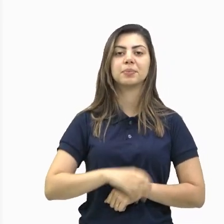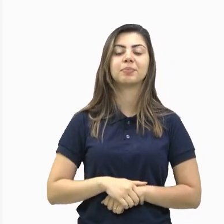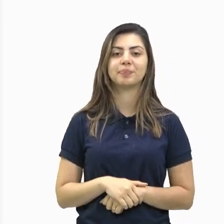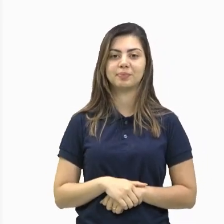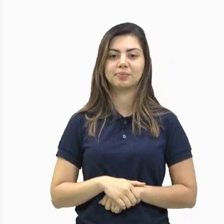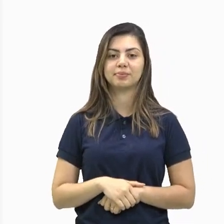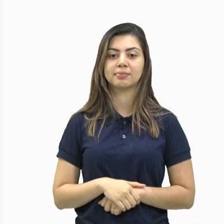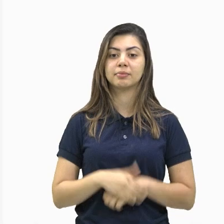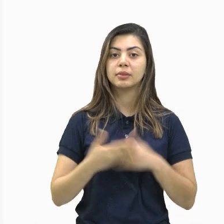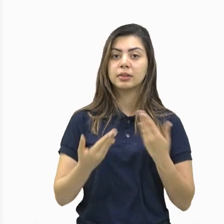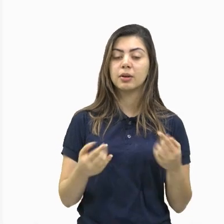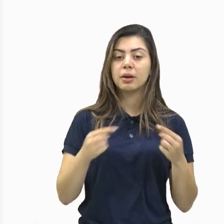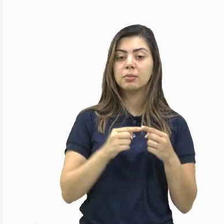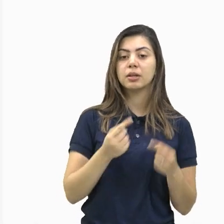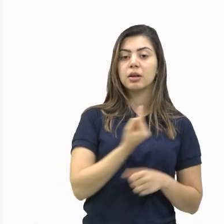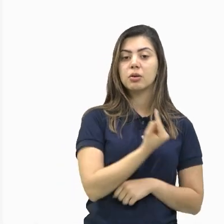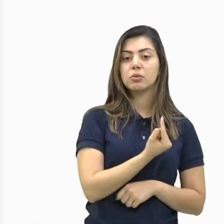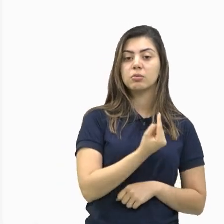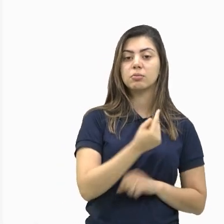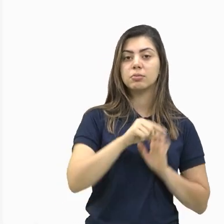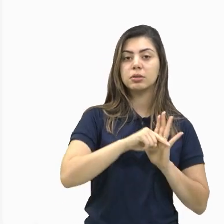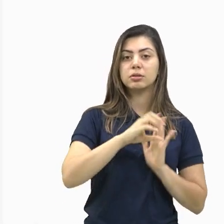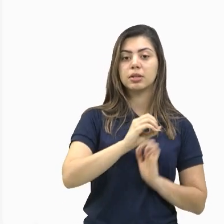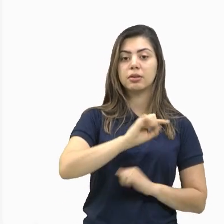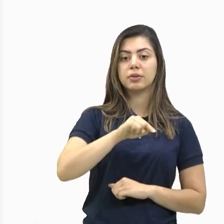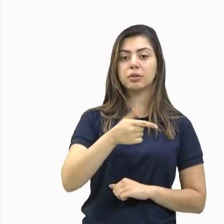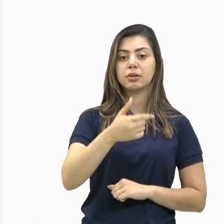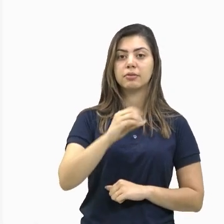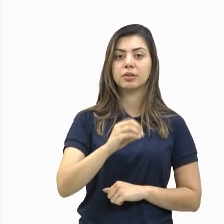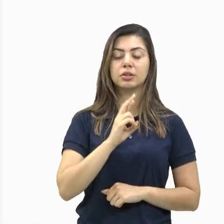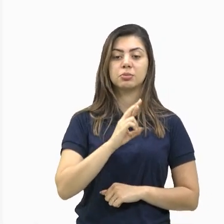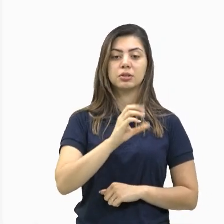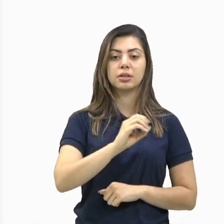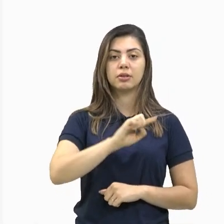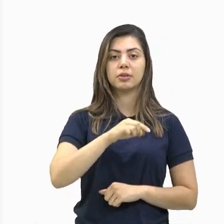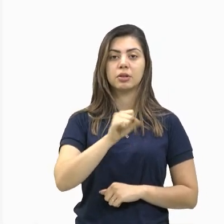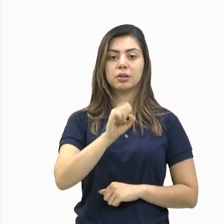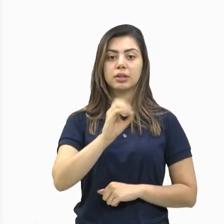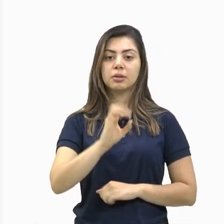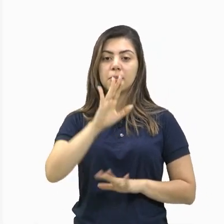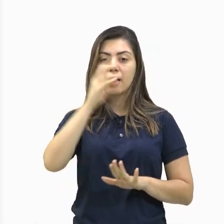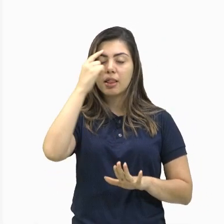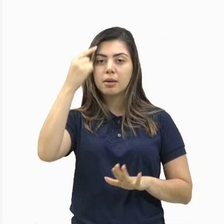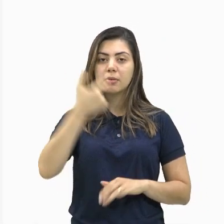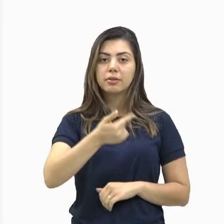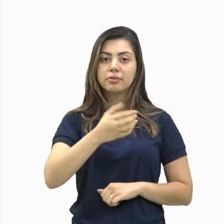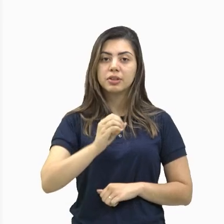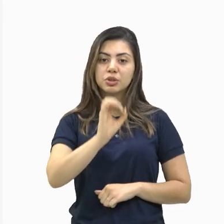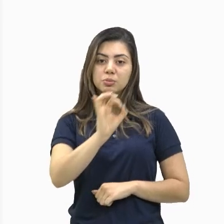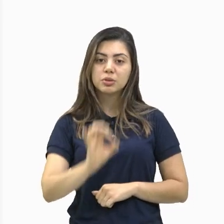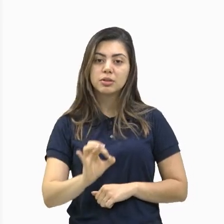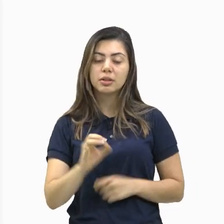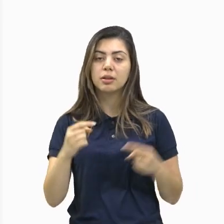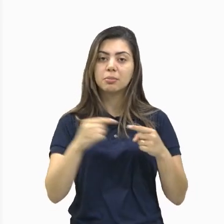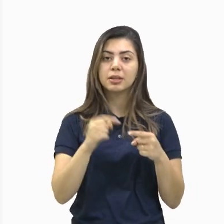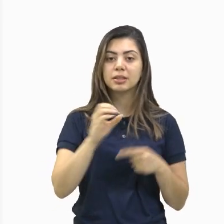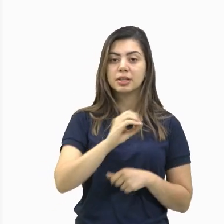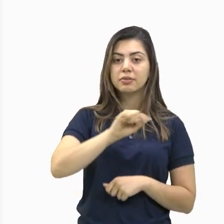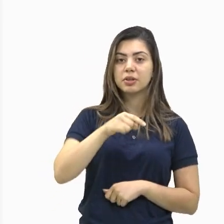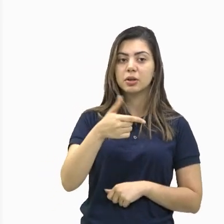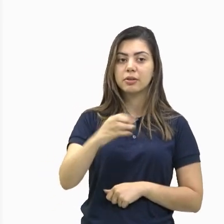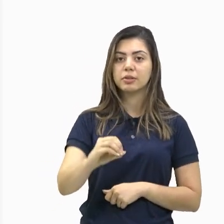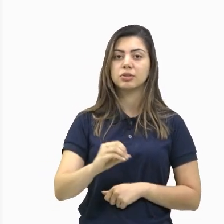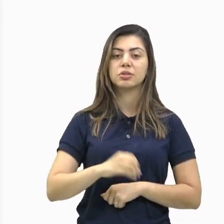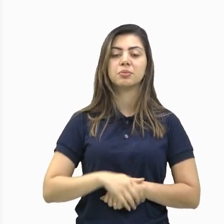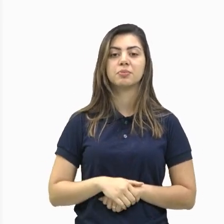0,80, que é 1 menos 0,20, 0,80. Lembrando que o 20% a gente escreve sendo na sua forma decimal